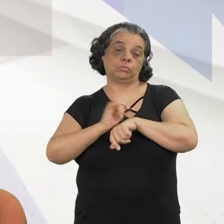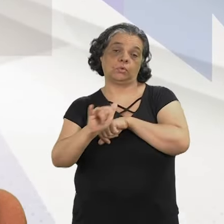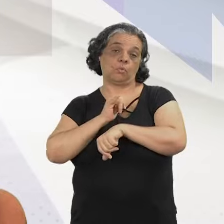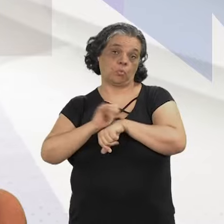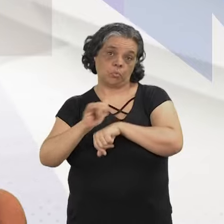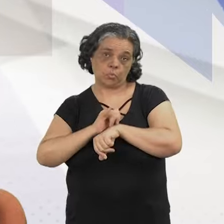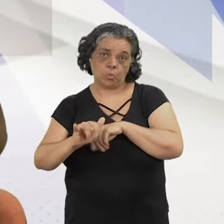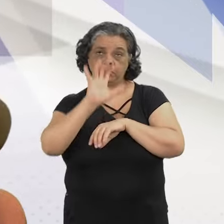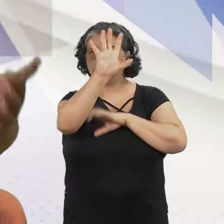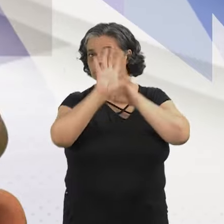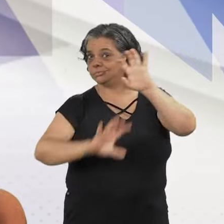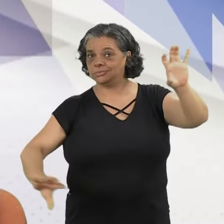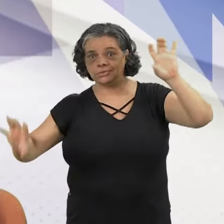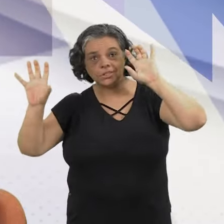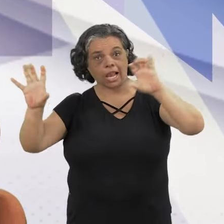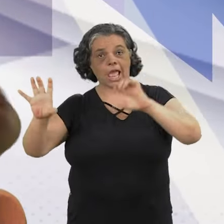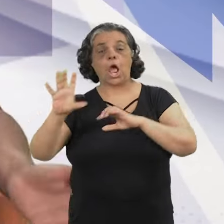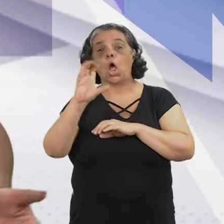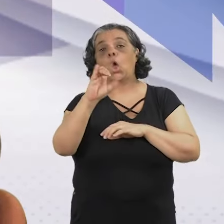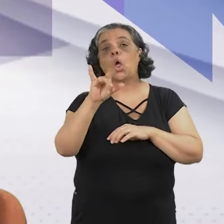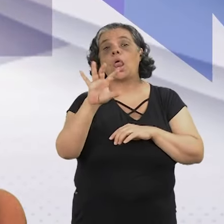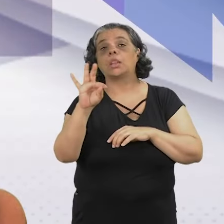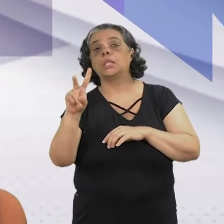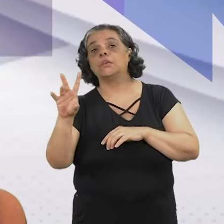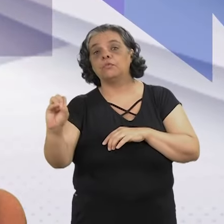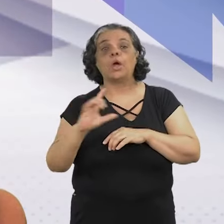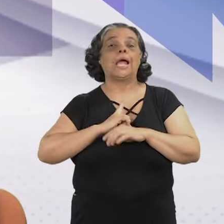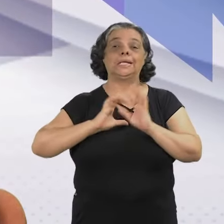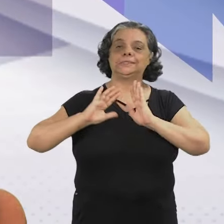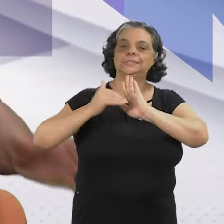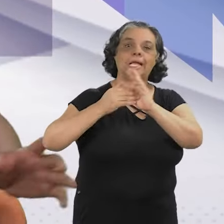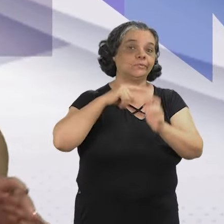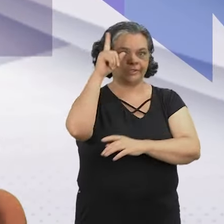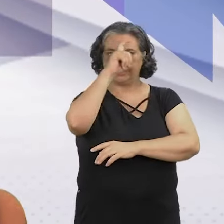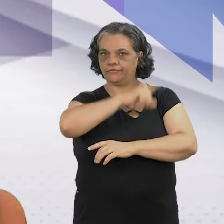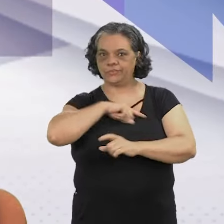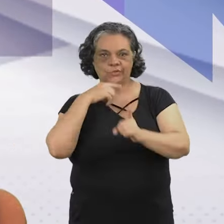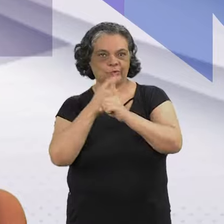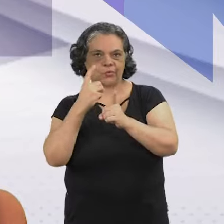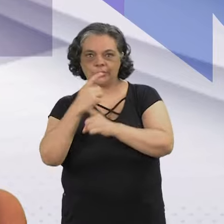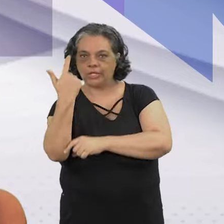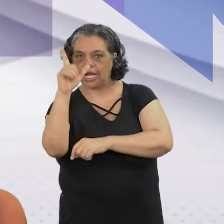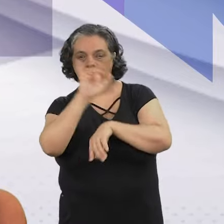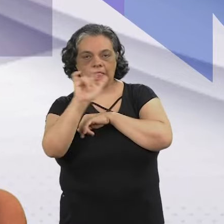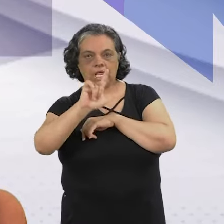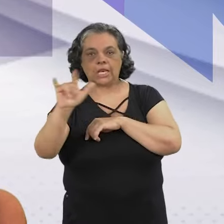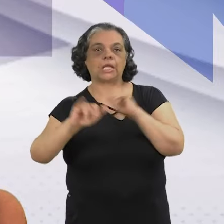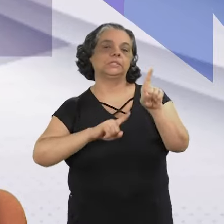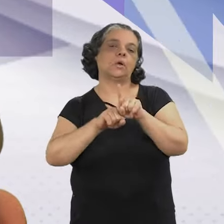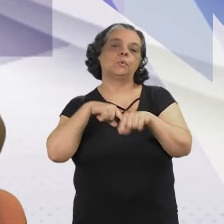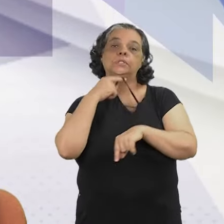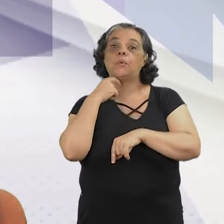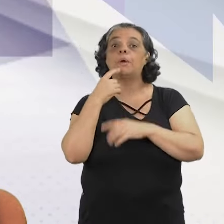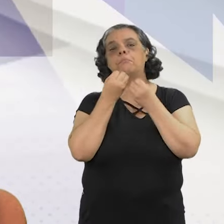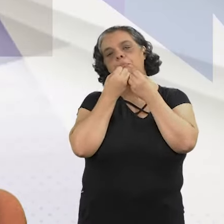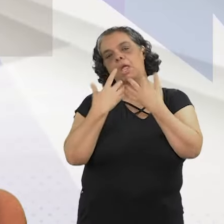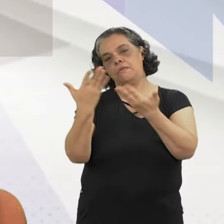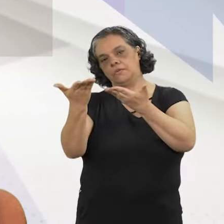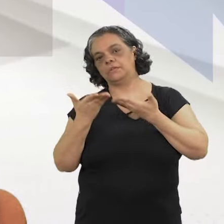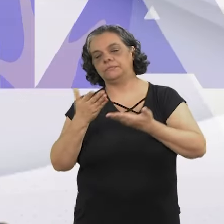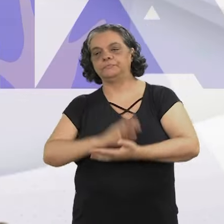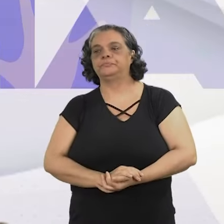YouTube né a gente vai tá lá né coletivo sargente perifa não vai ser difícil de encontrar né na internet e você será